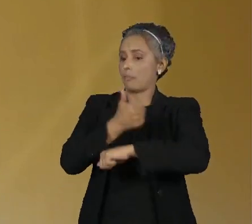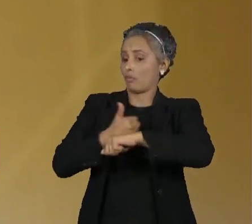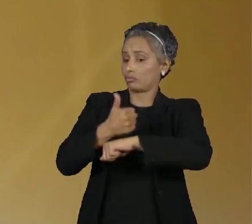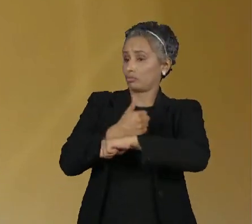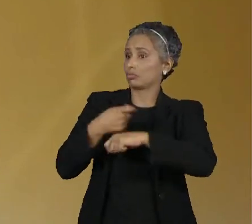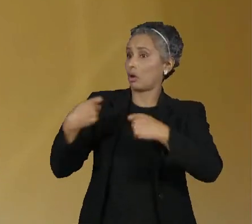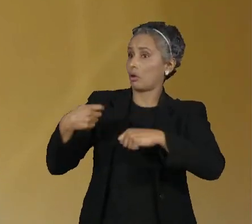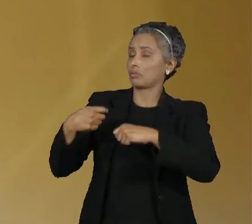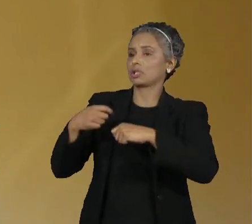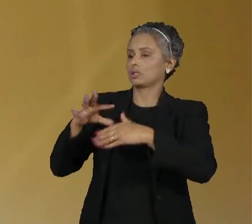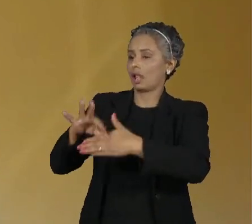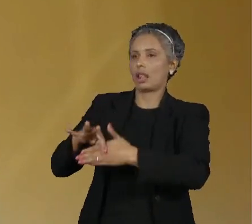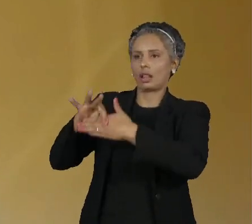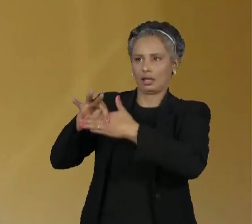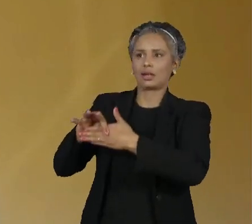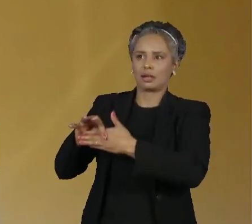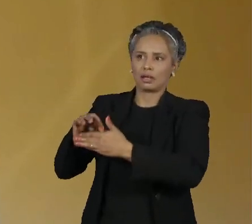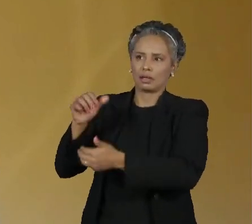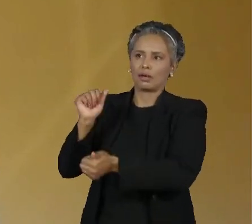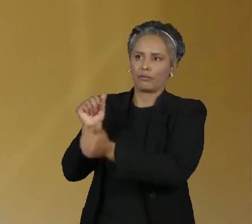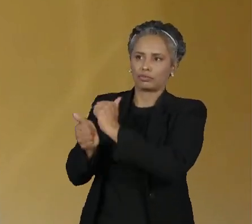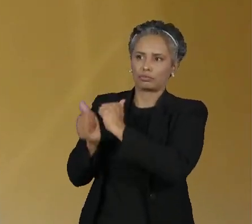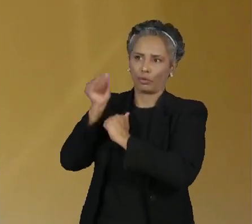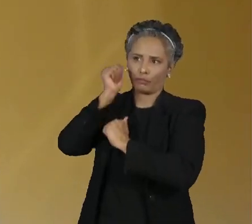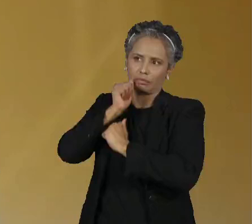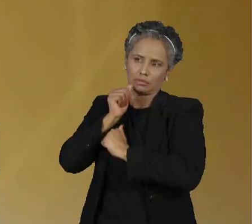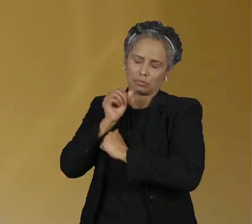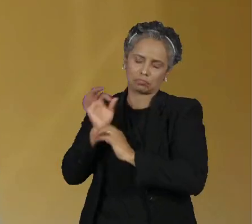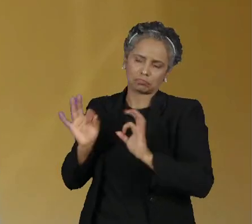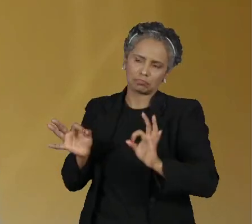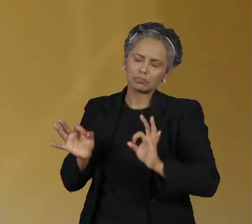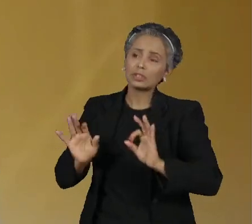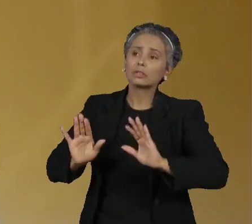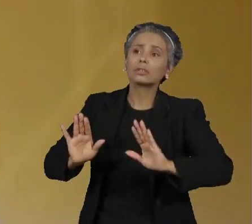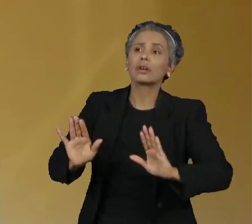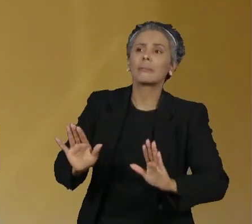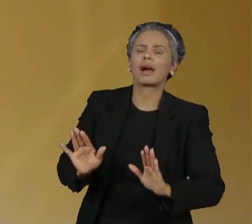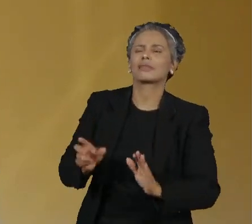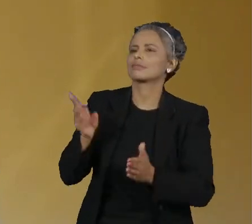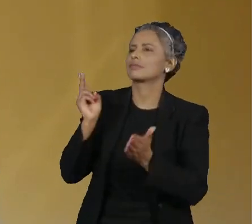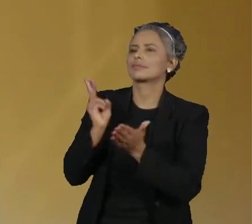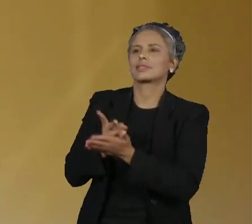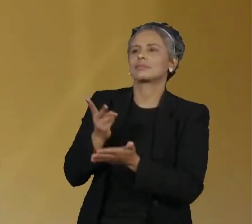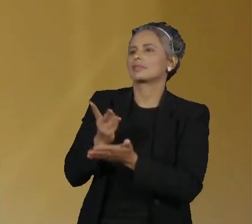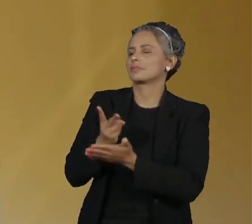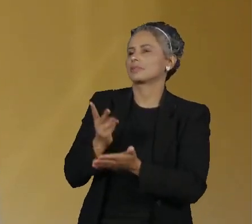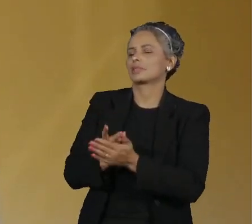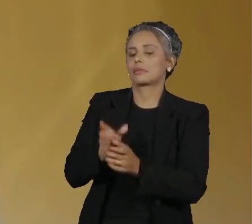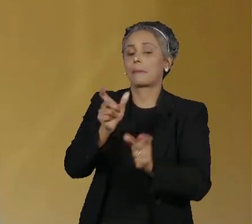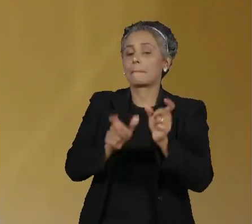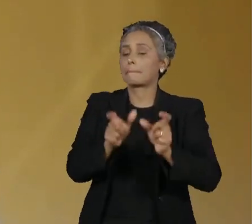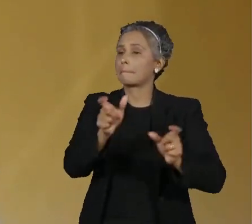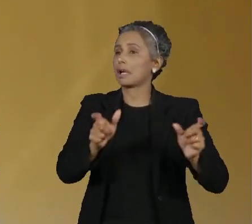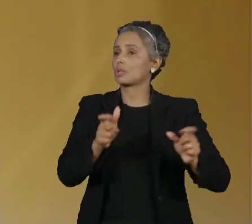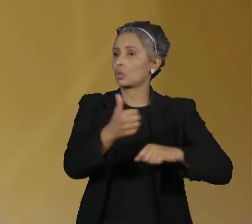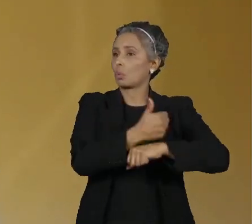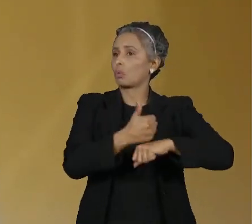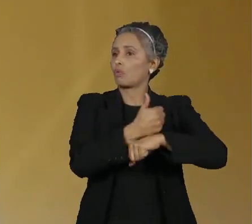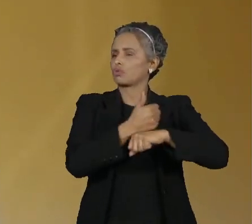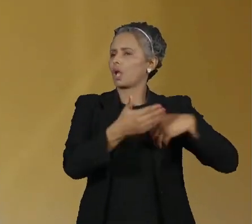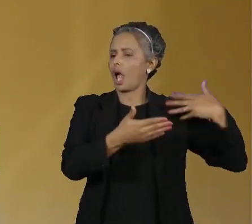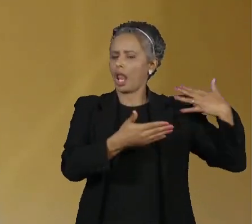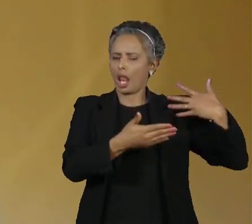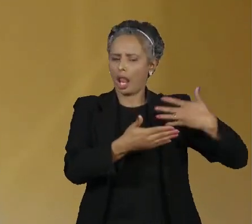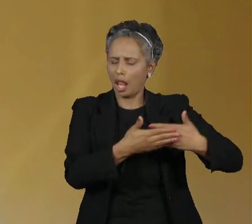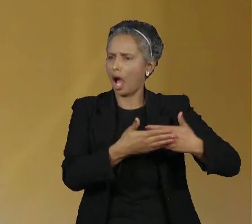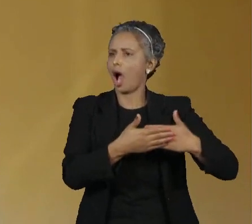como um todo. Então, a gente tem cada vez mais pessoas que se profissionalizaram, que